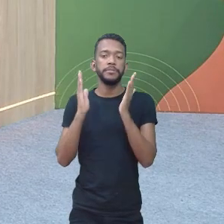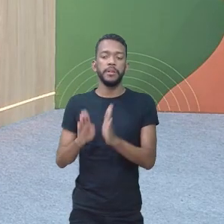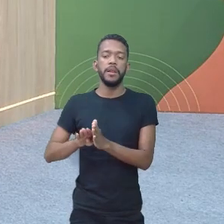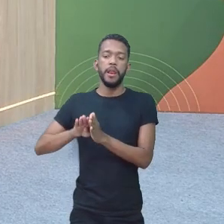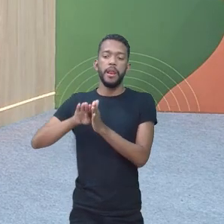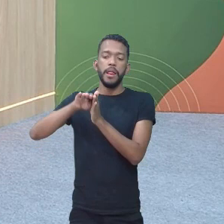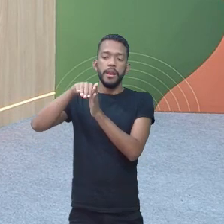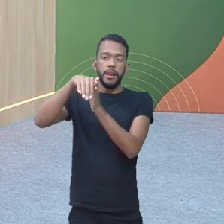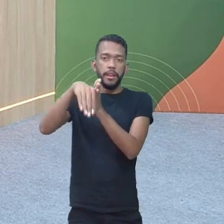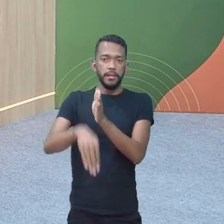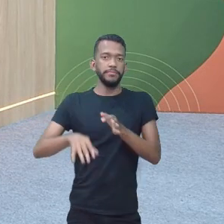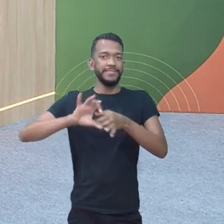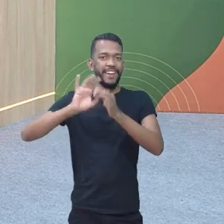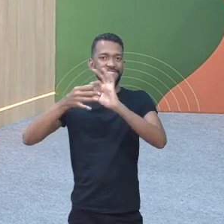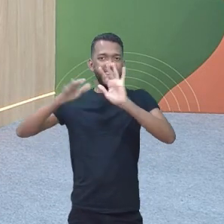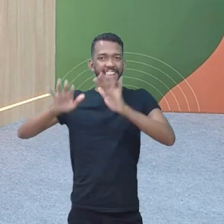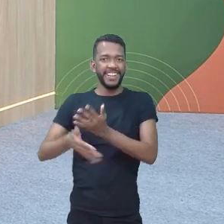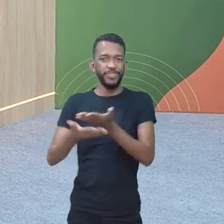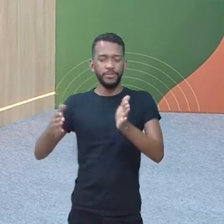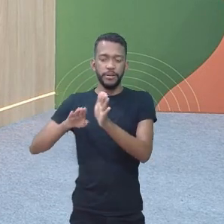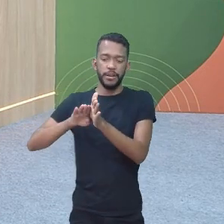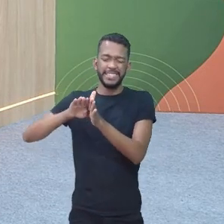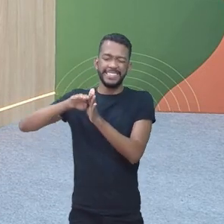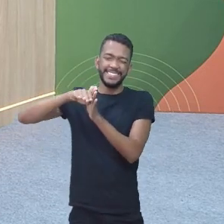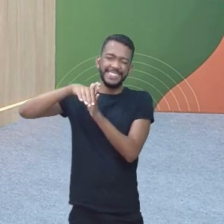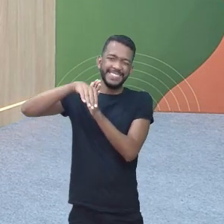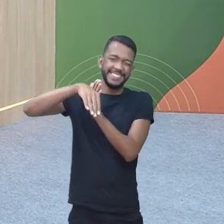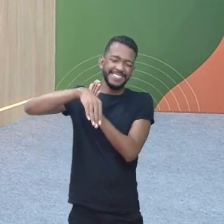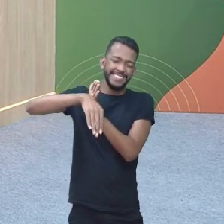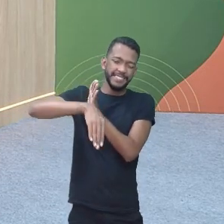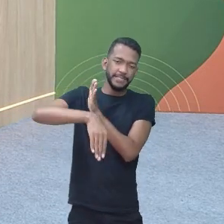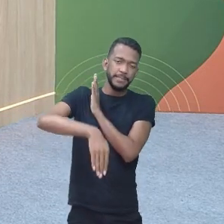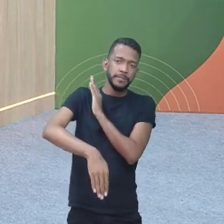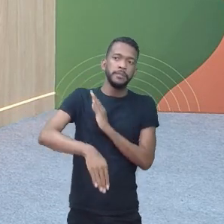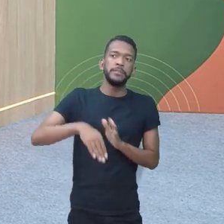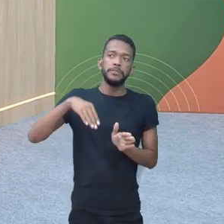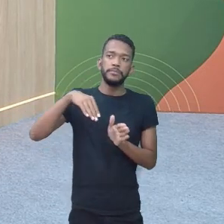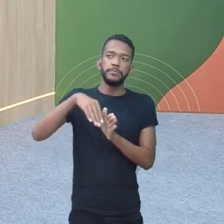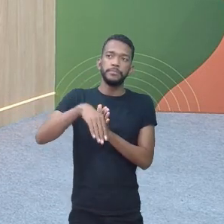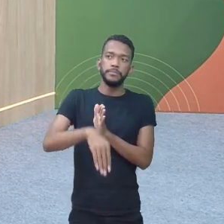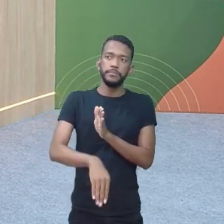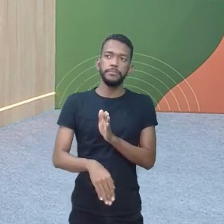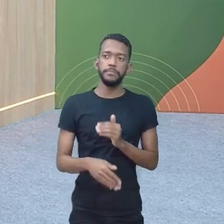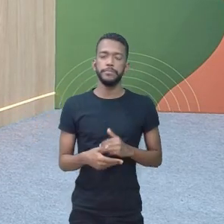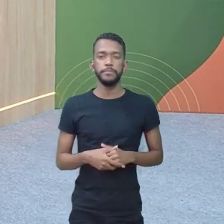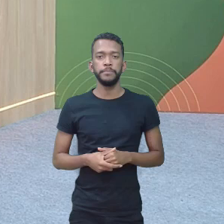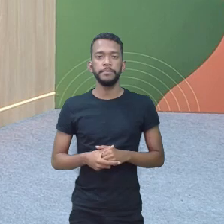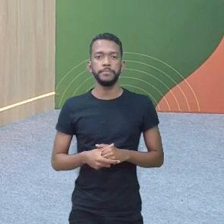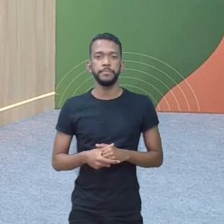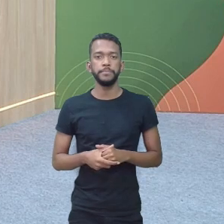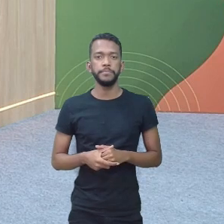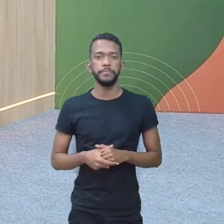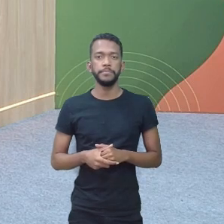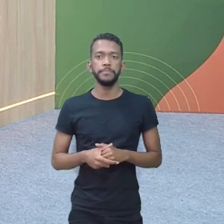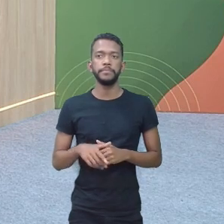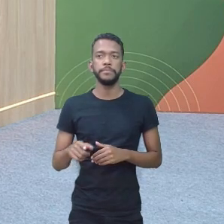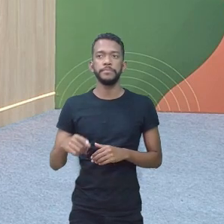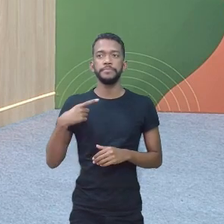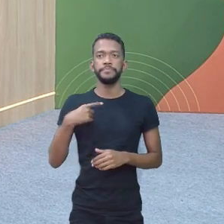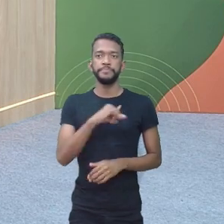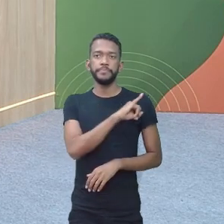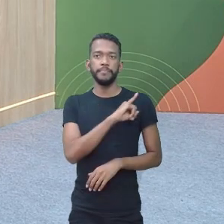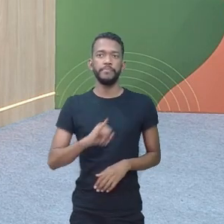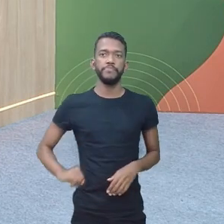entrar em declínio, vai caindo, até quando o seu